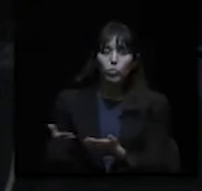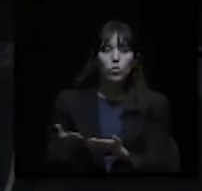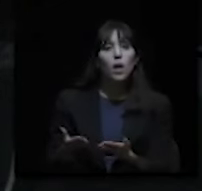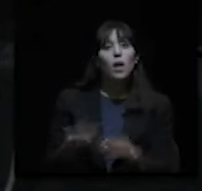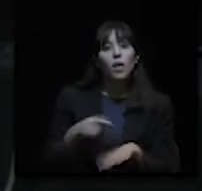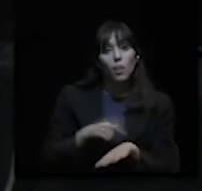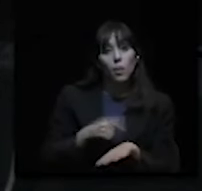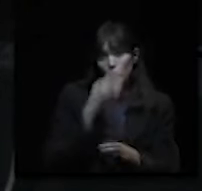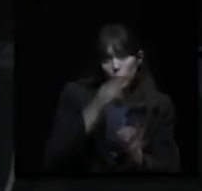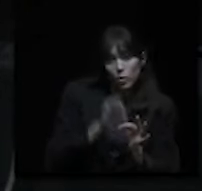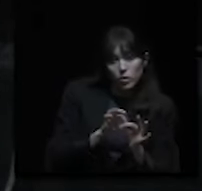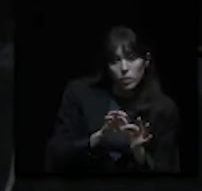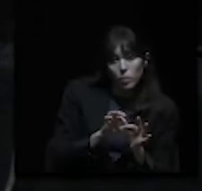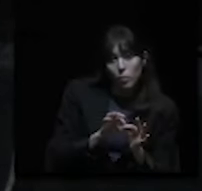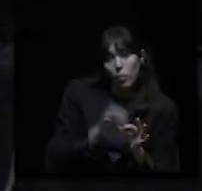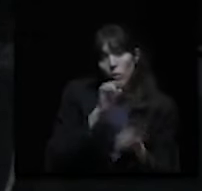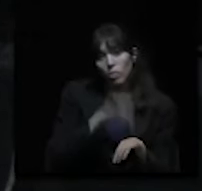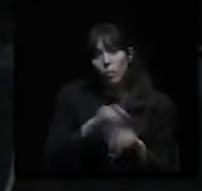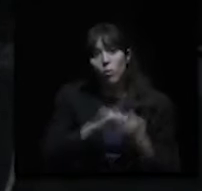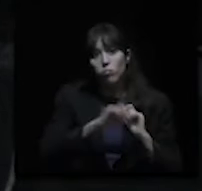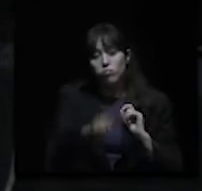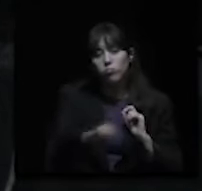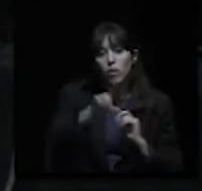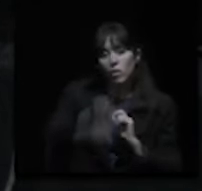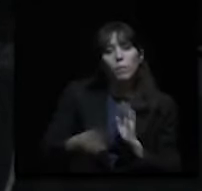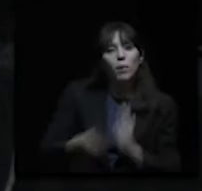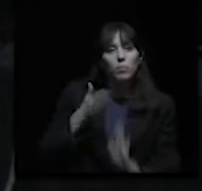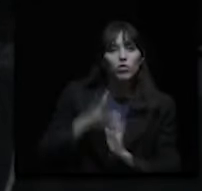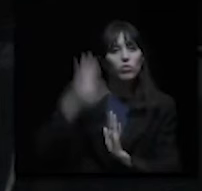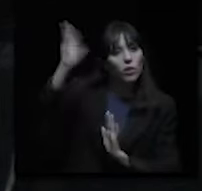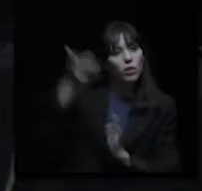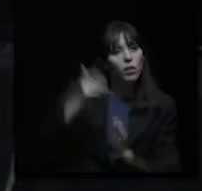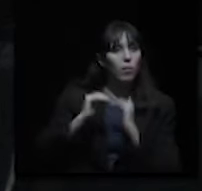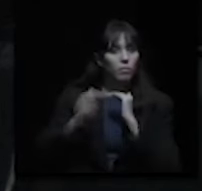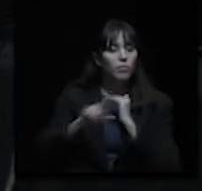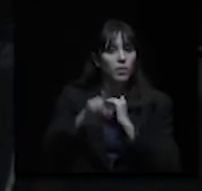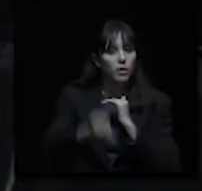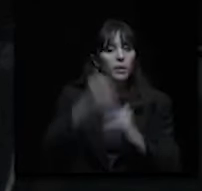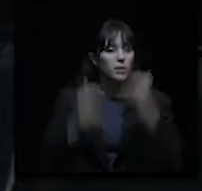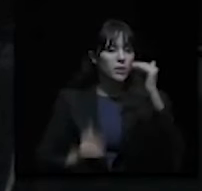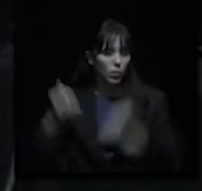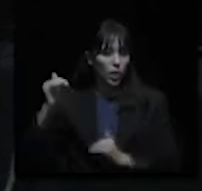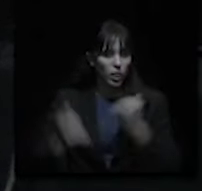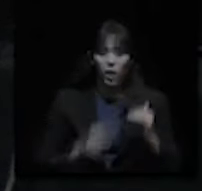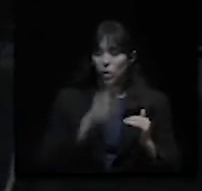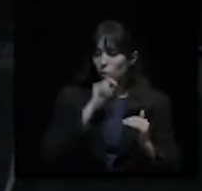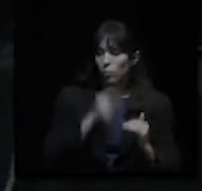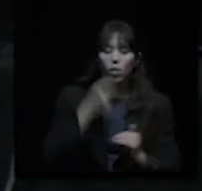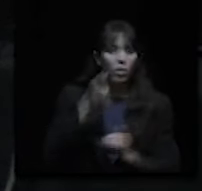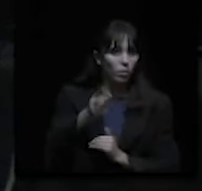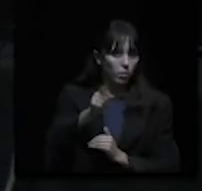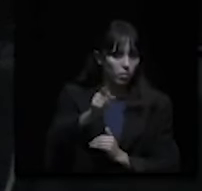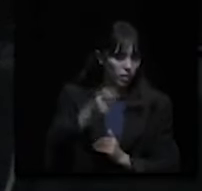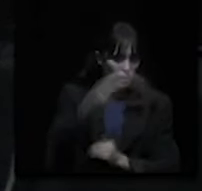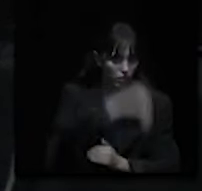de longo prazo, para dar resposta à emergência ecológica e climática e à necessária redução da desigualdade na cidade, seja no acesso a rendimentos